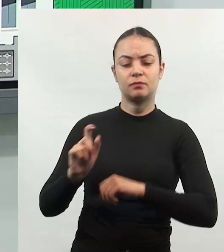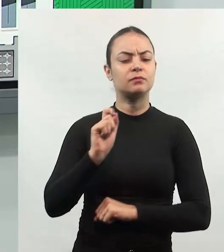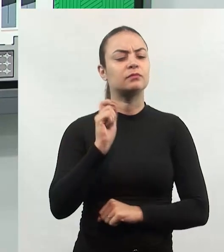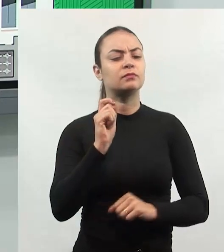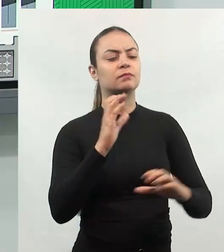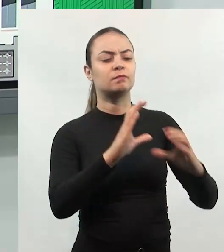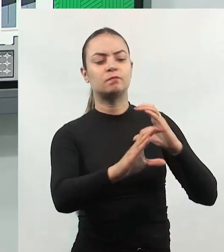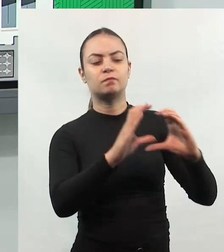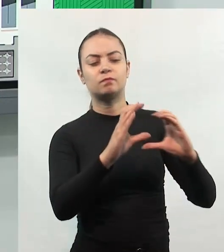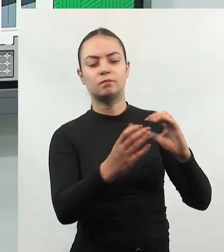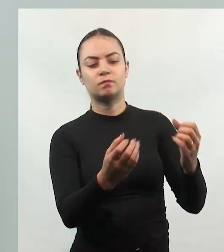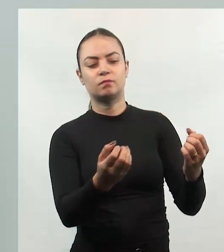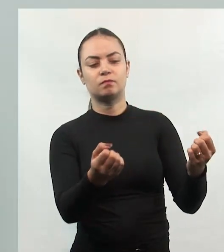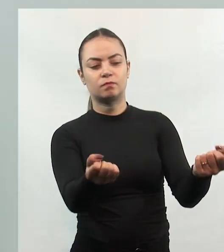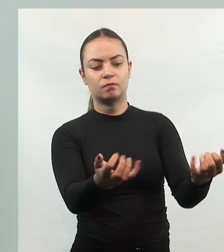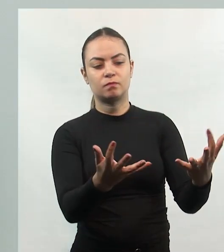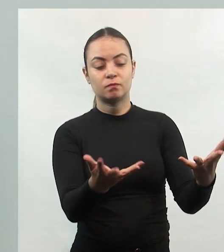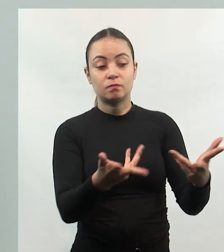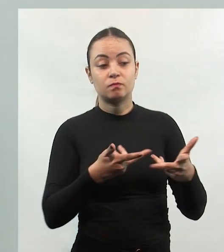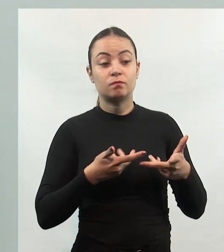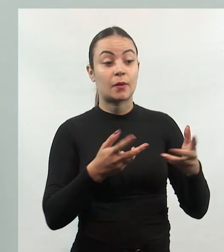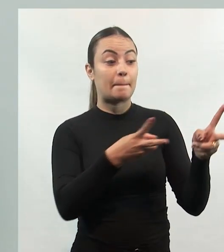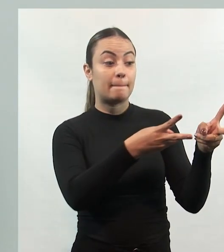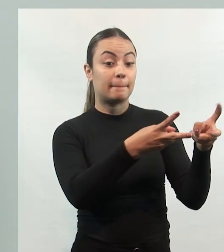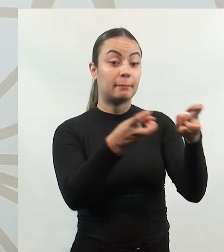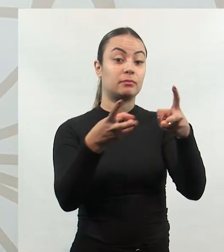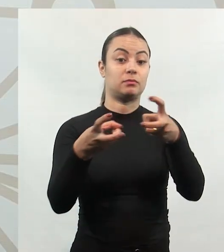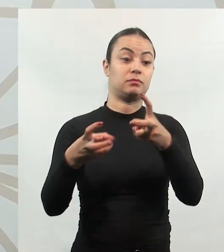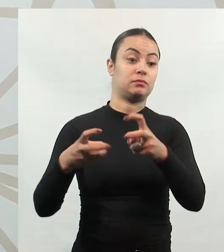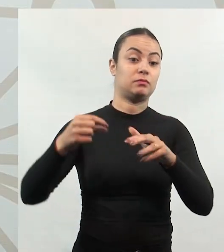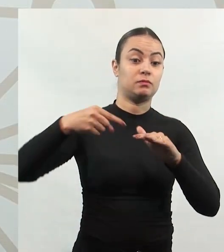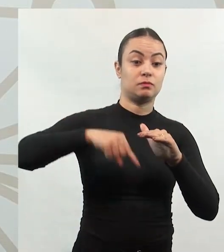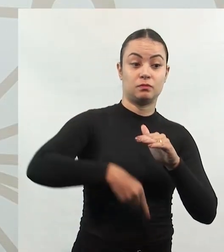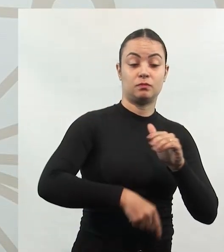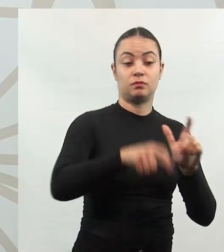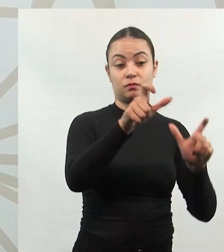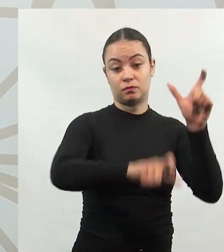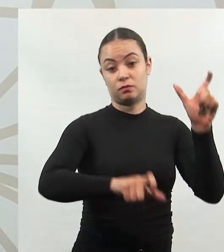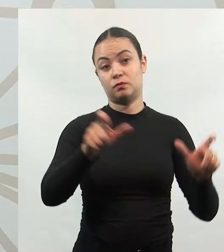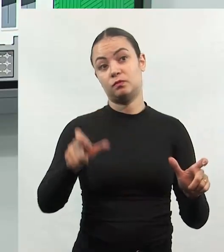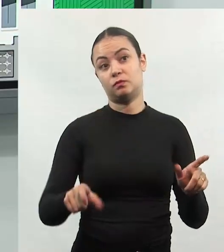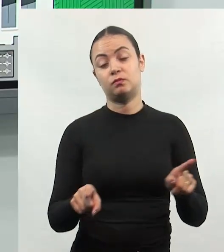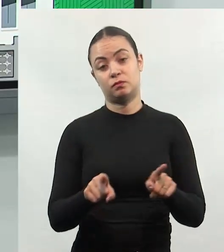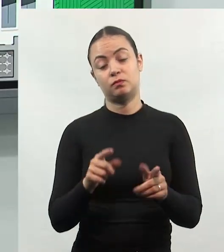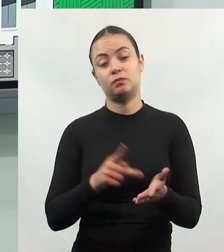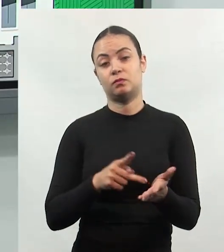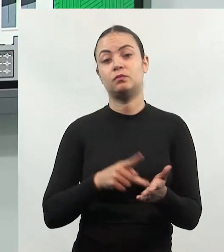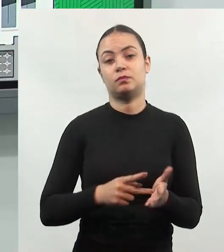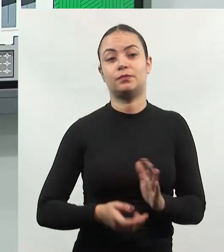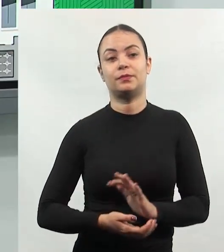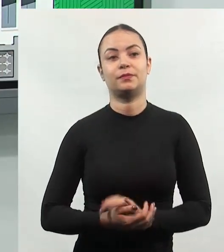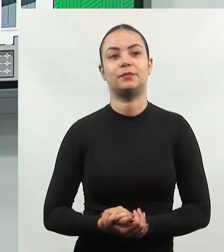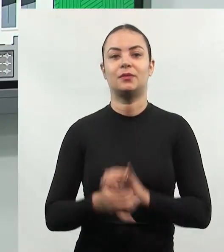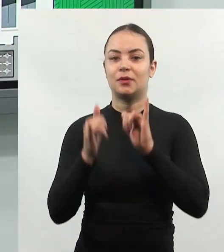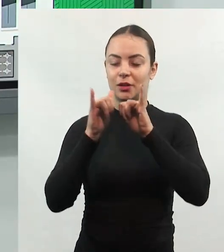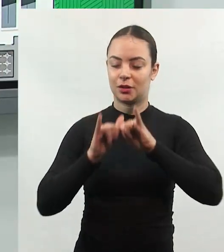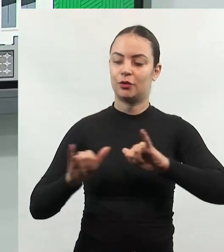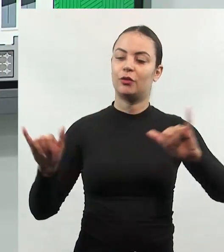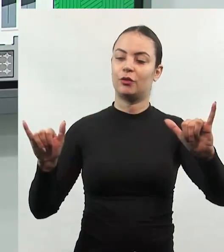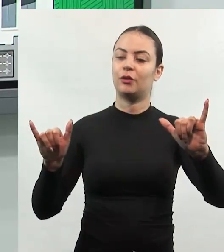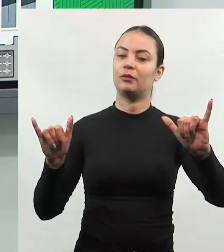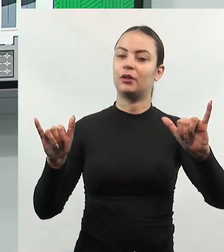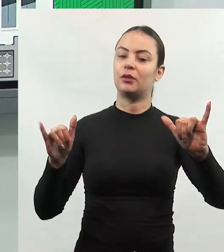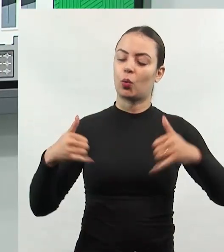as pessoinhas em situações de vulnerabilidade que talvez a gente nunca imaginou. Né? Nunca passou por